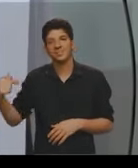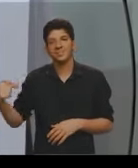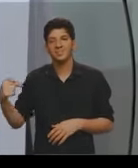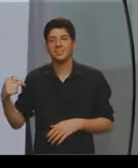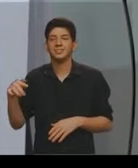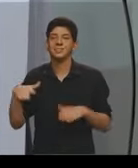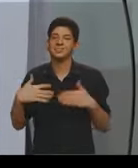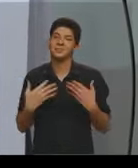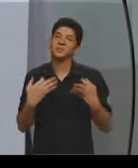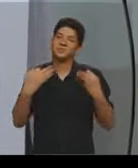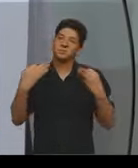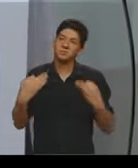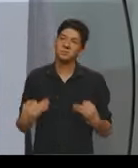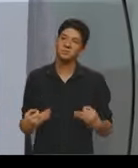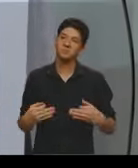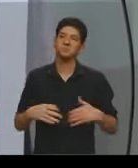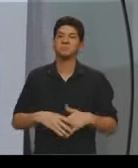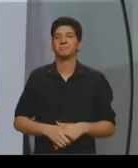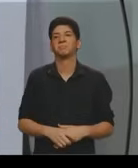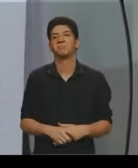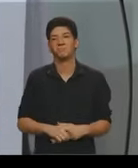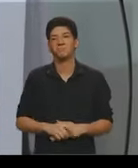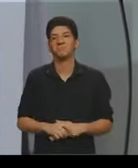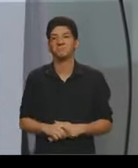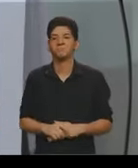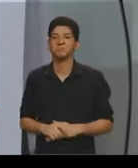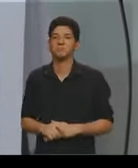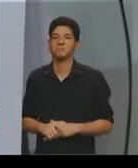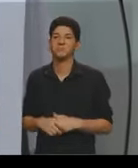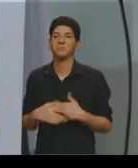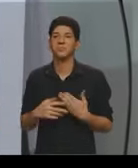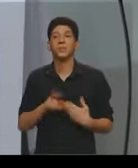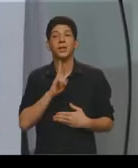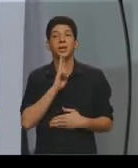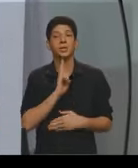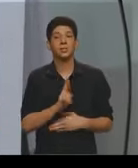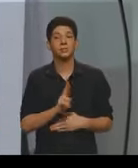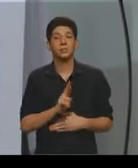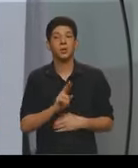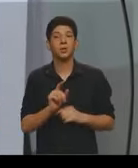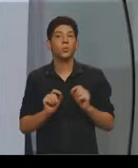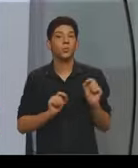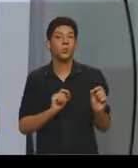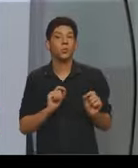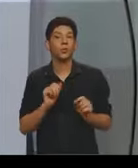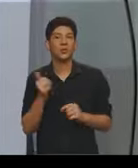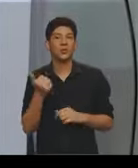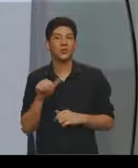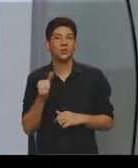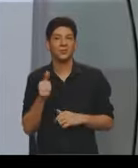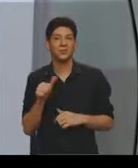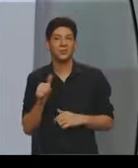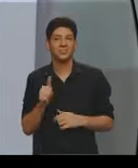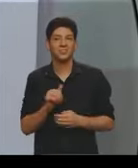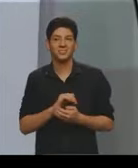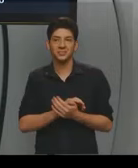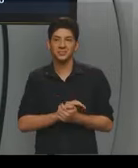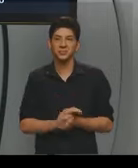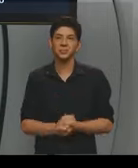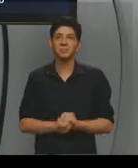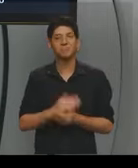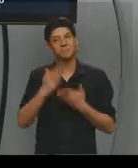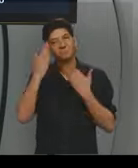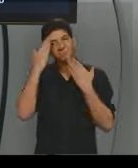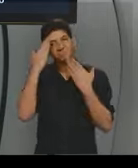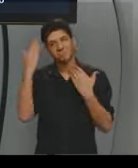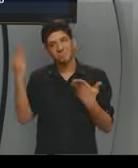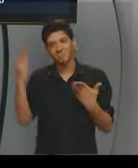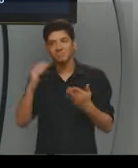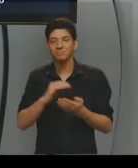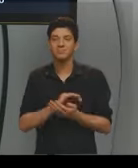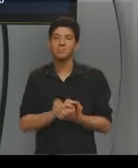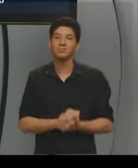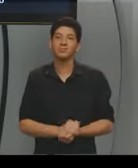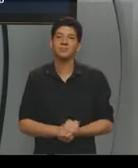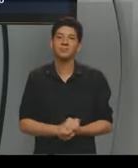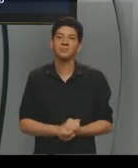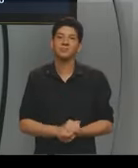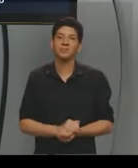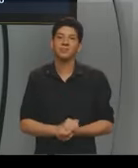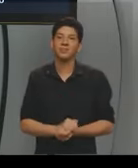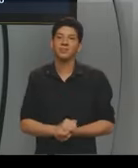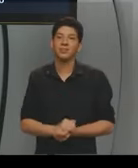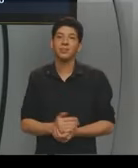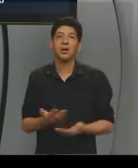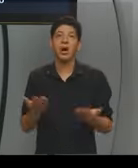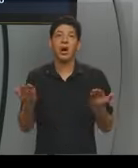a 7, né? Então, a solução é 11. Muito obrigada. Muito